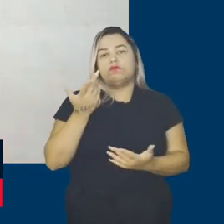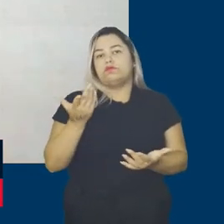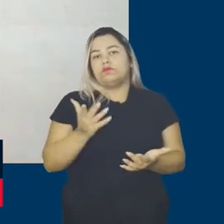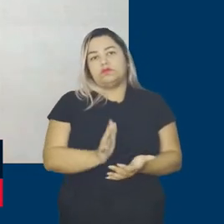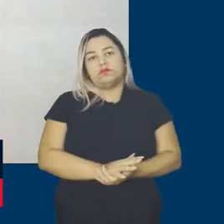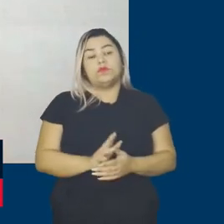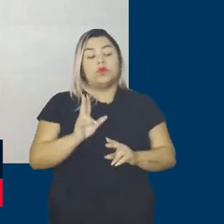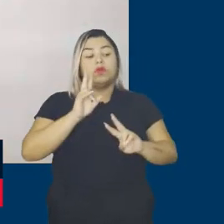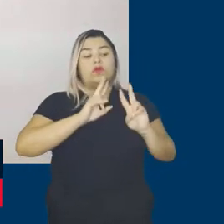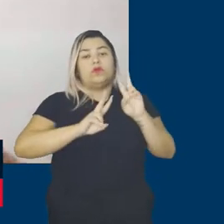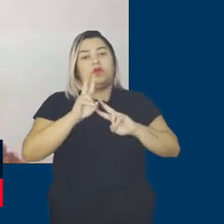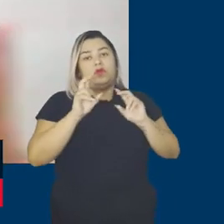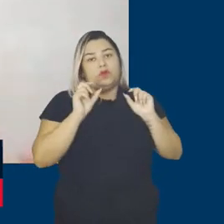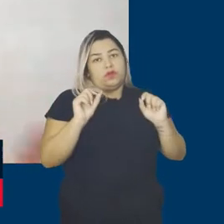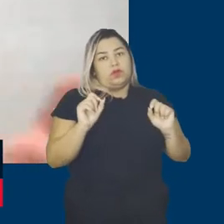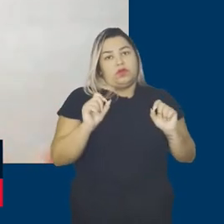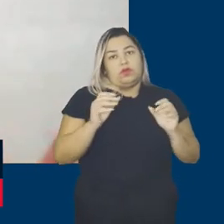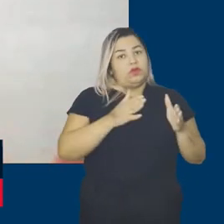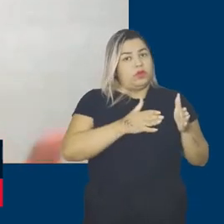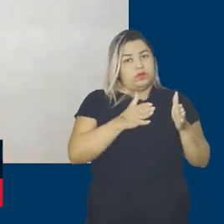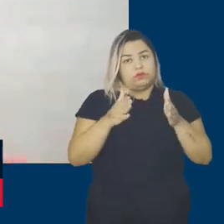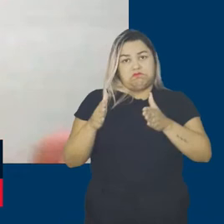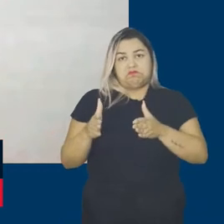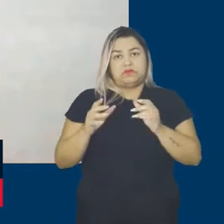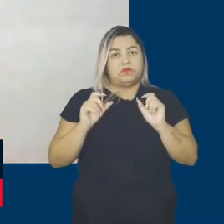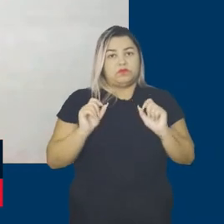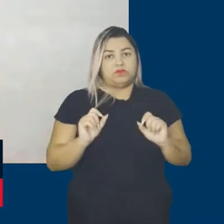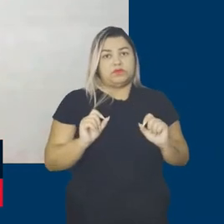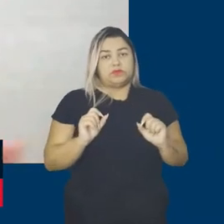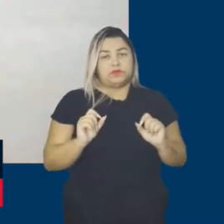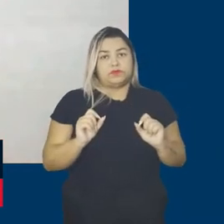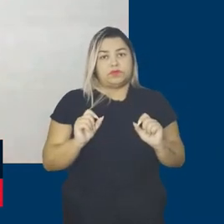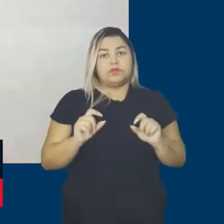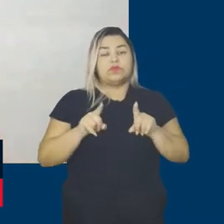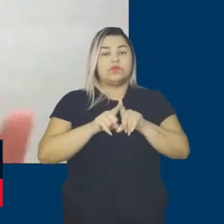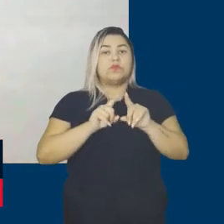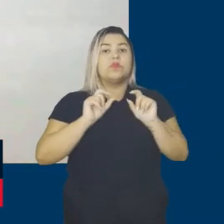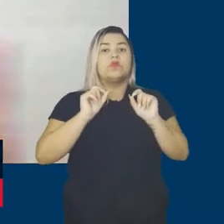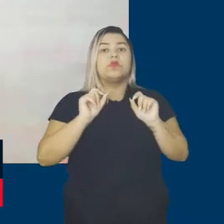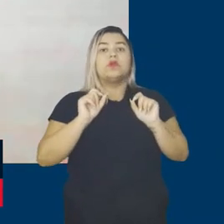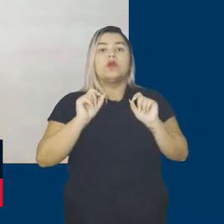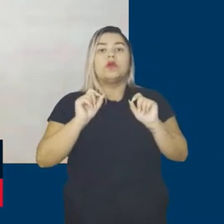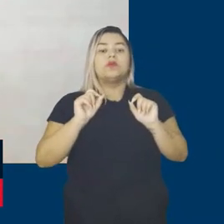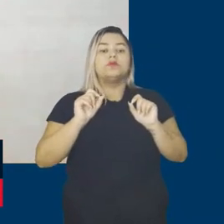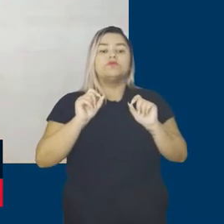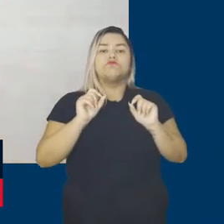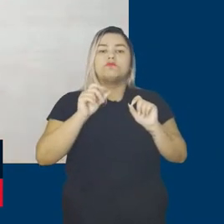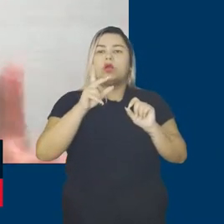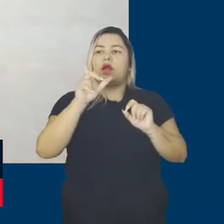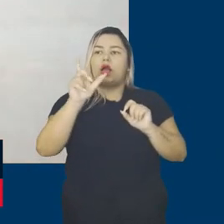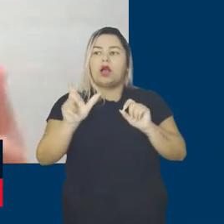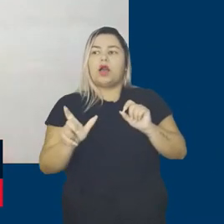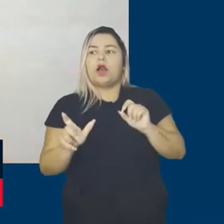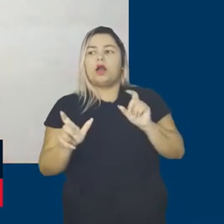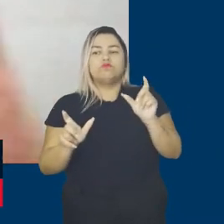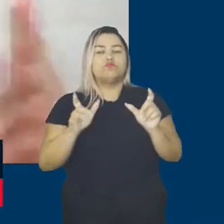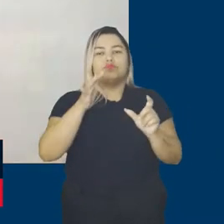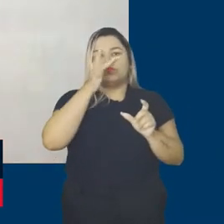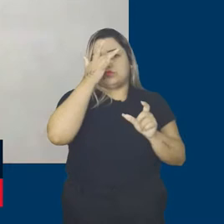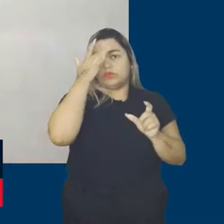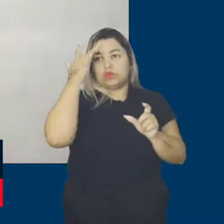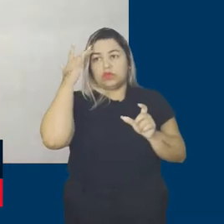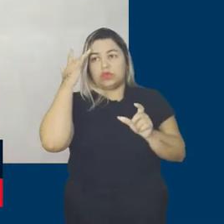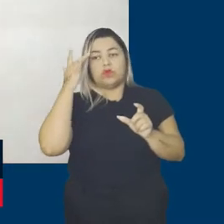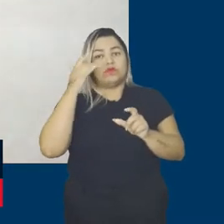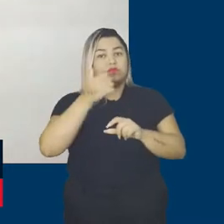gente vê é o quê? Um processo que é um processo que é predatório, né? Se cada ator agir para